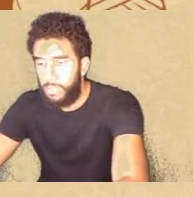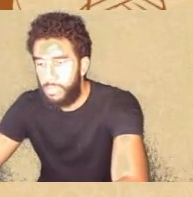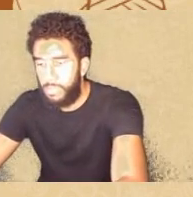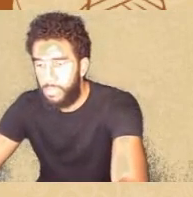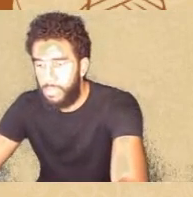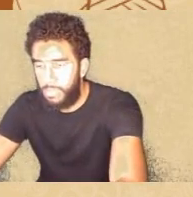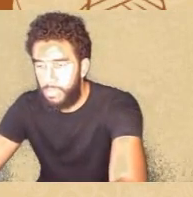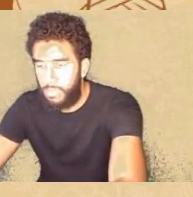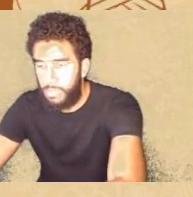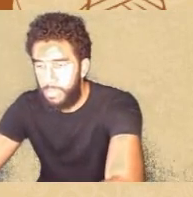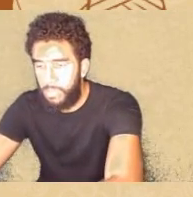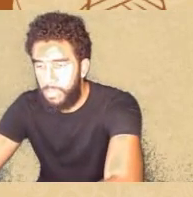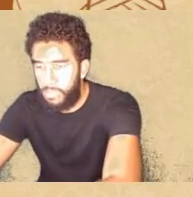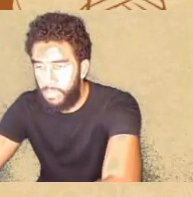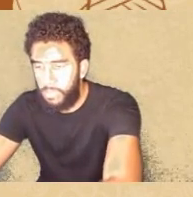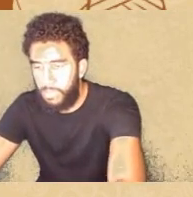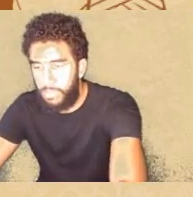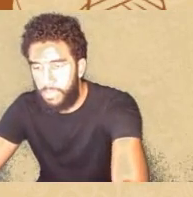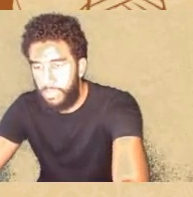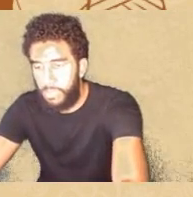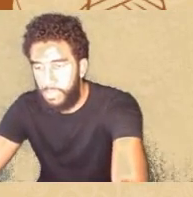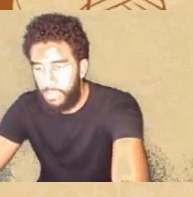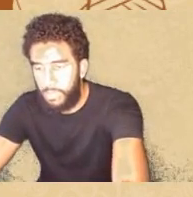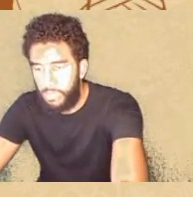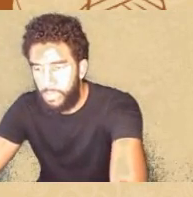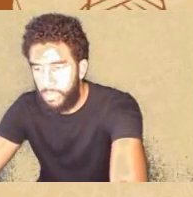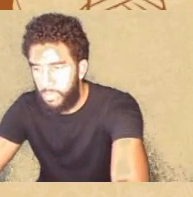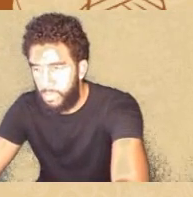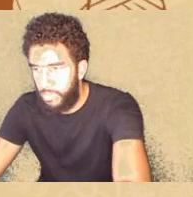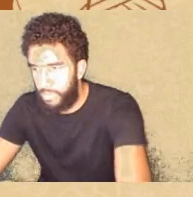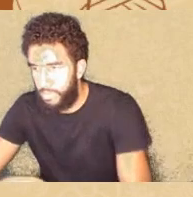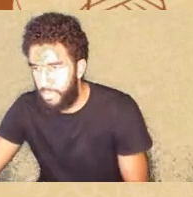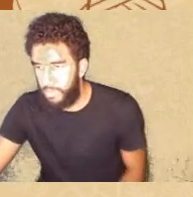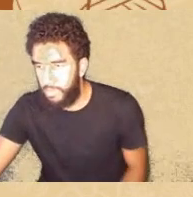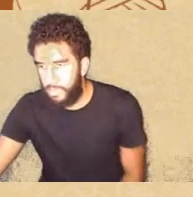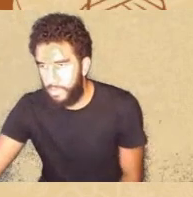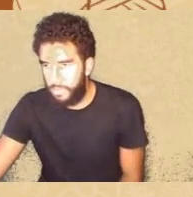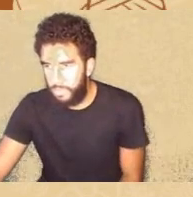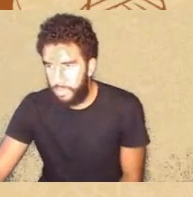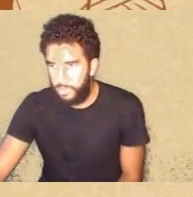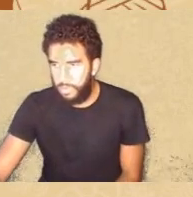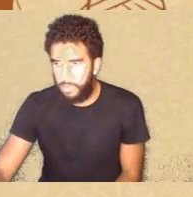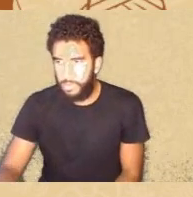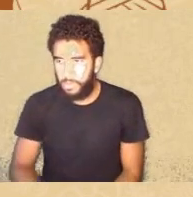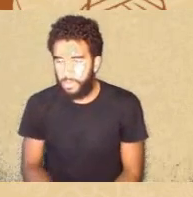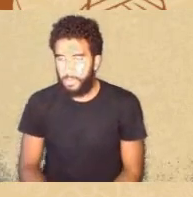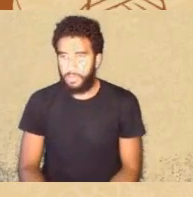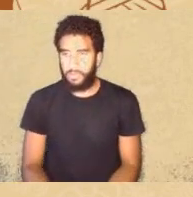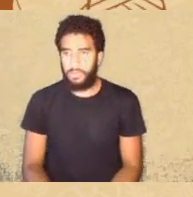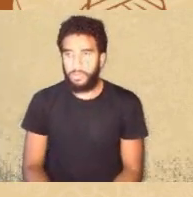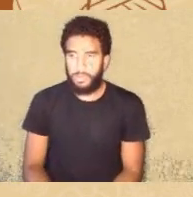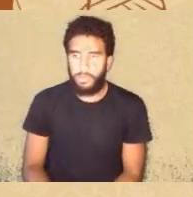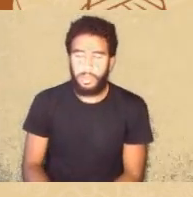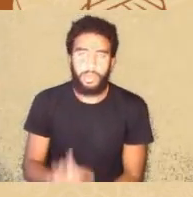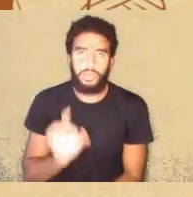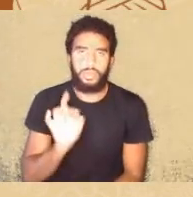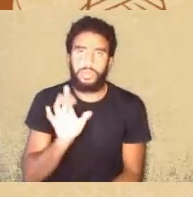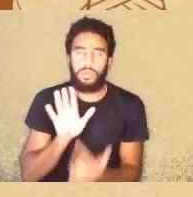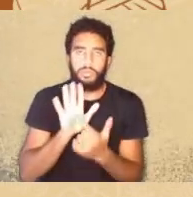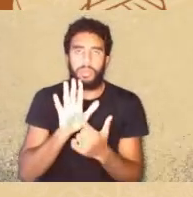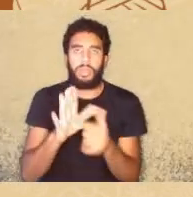teria que ser por um bom tempo, 100% de... E ação afirmativa não é só cota, tá? É só para dar um exemplo. Teria